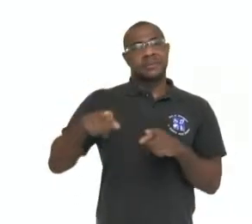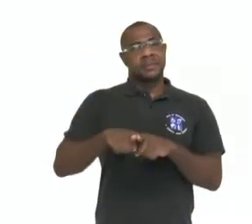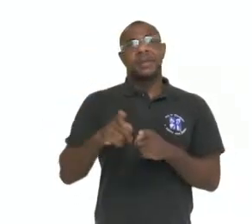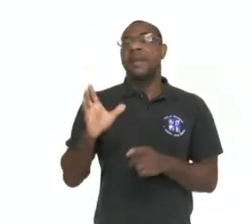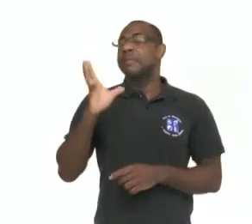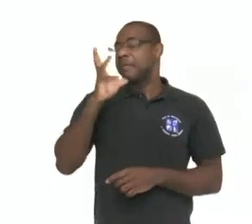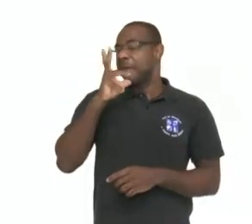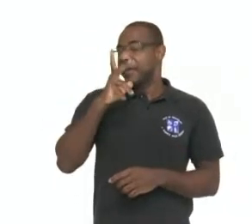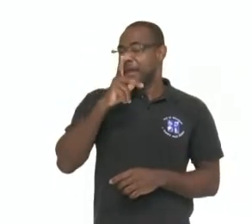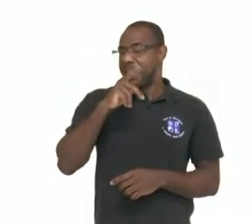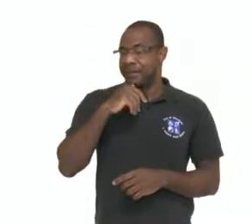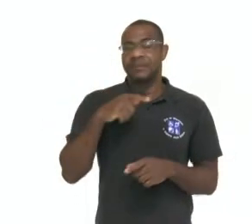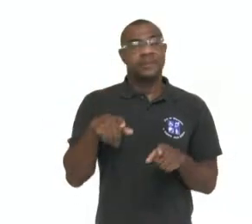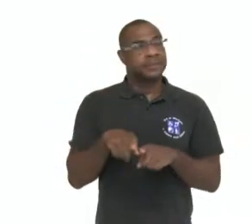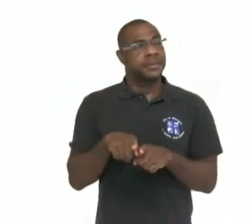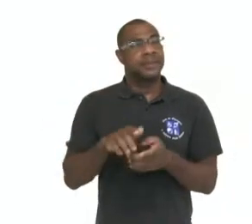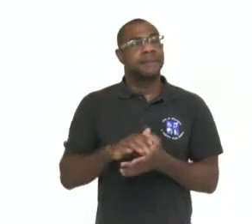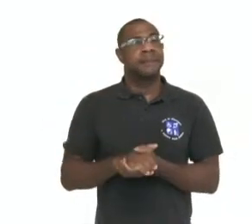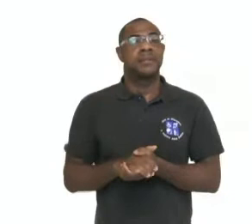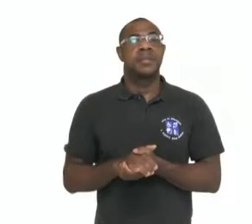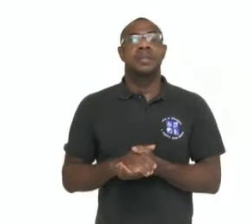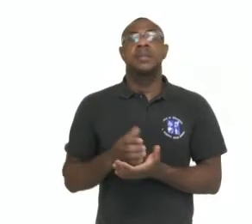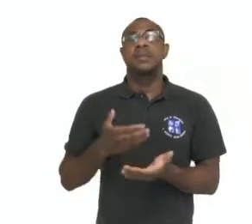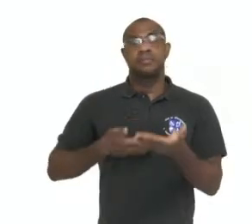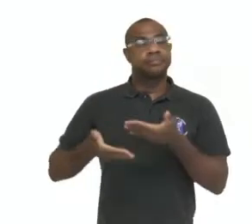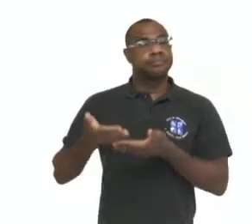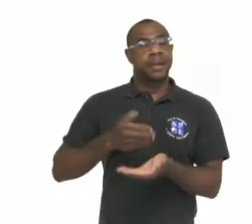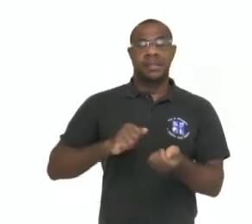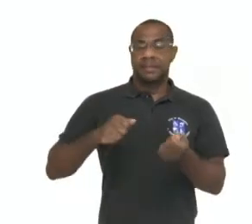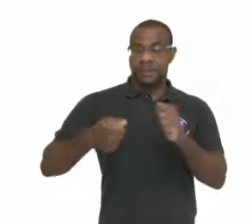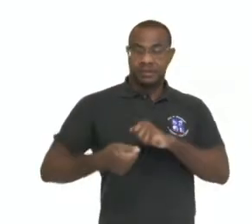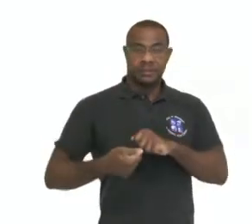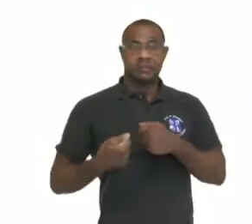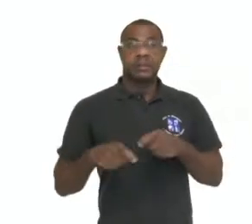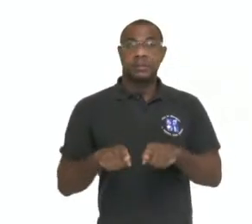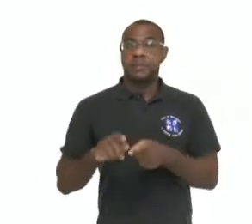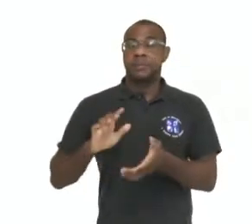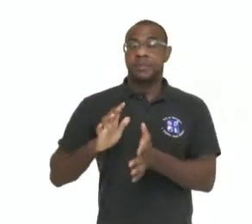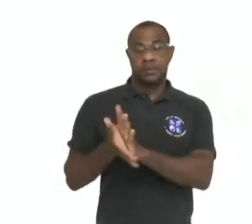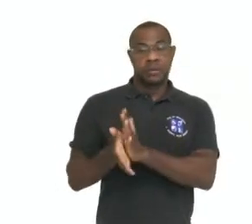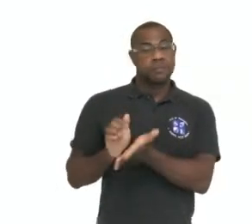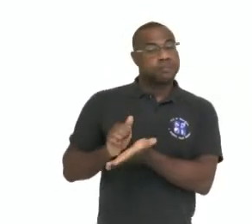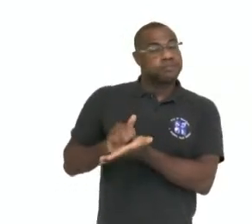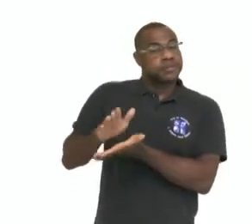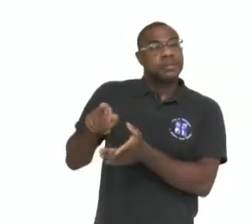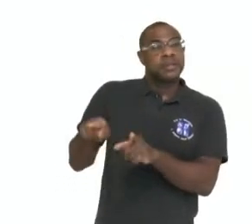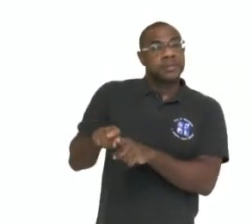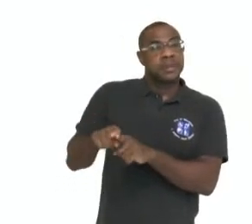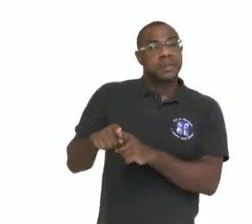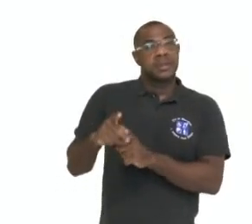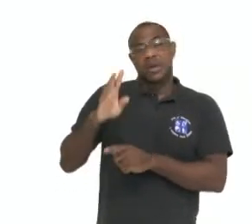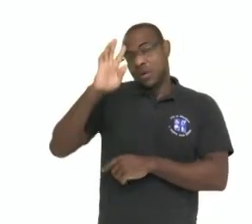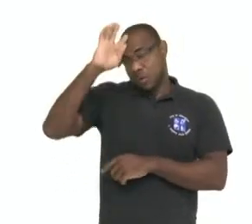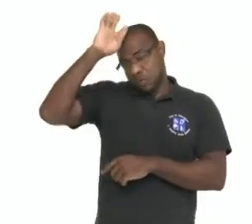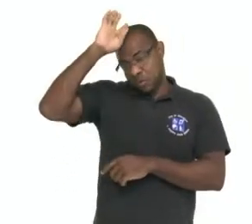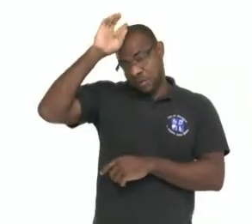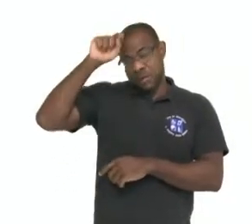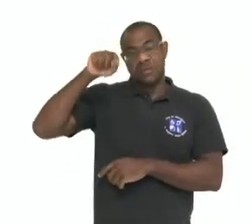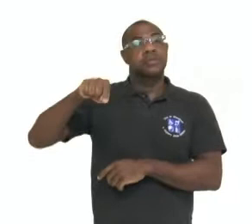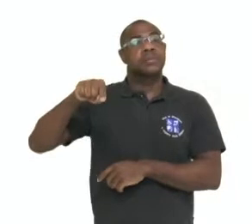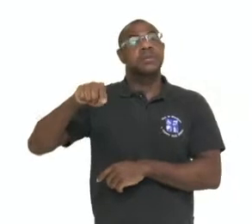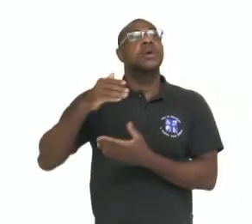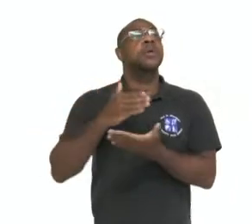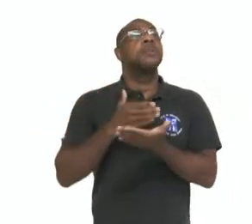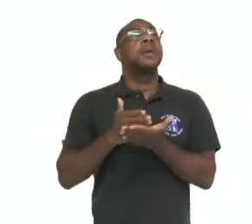frequentes. Incluíram interação, adaptação e também preconceito ou exclusão. Os romanos, já começa